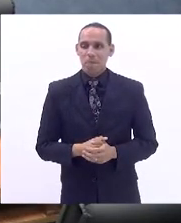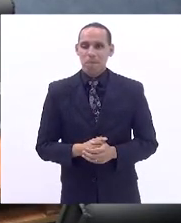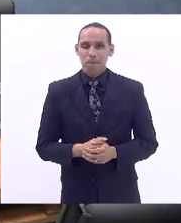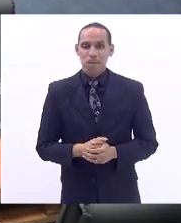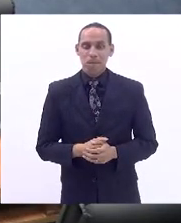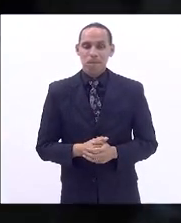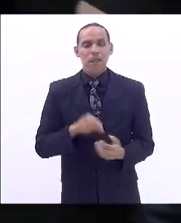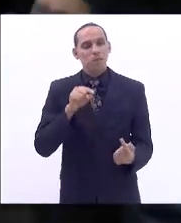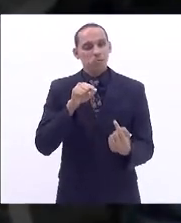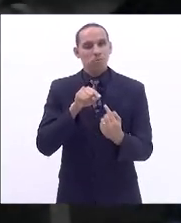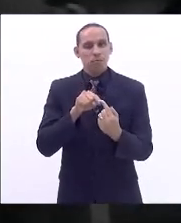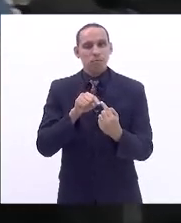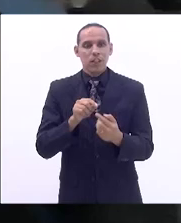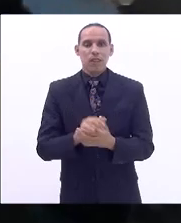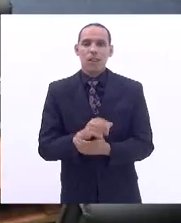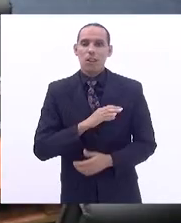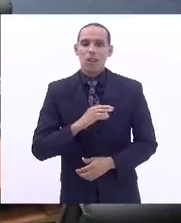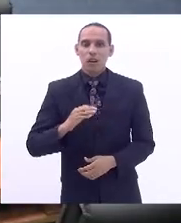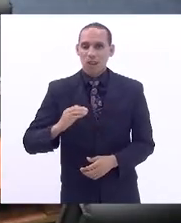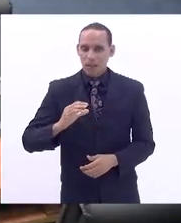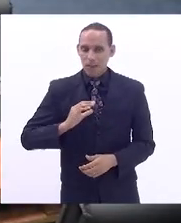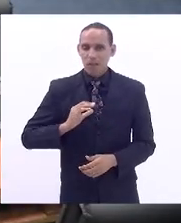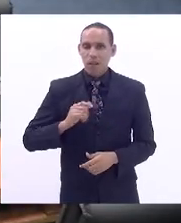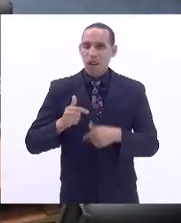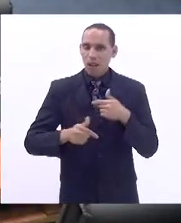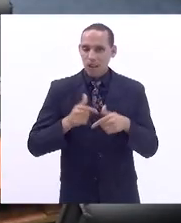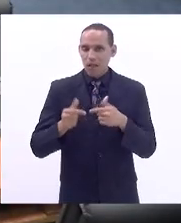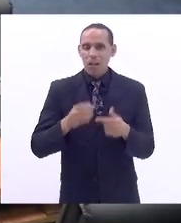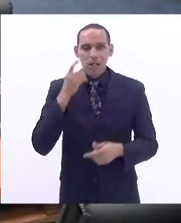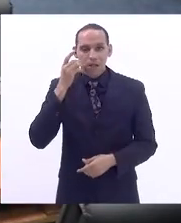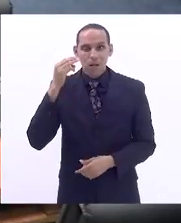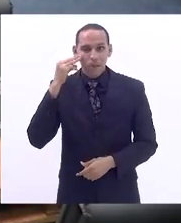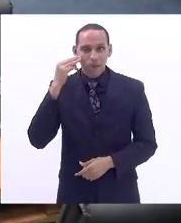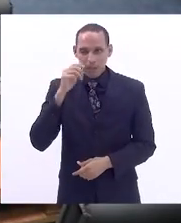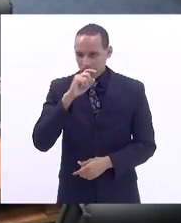o parecer favorável da comissão de trabalho da Mônica